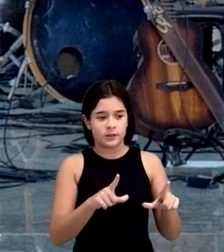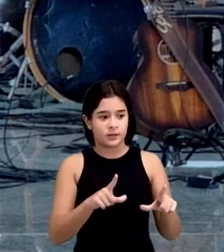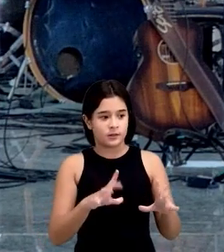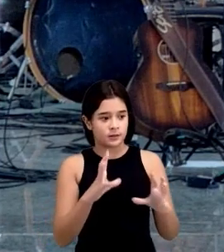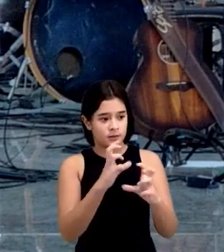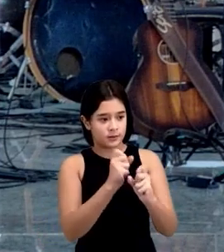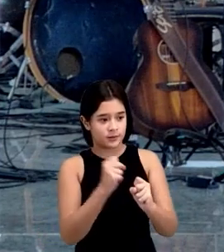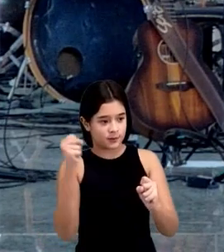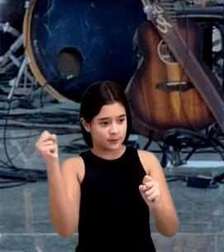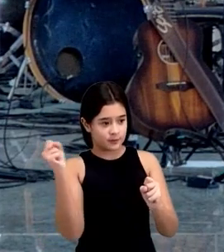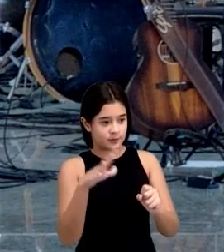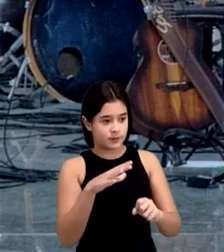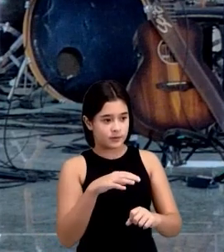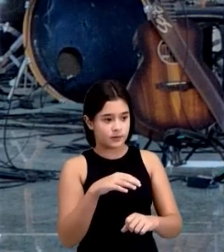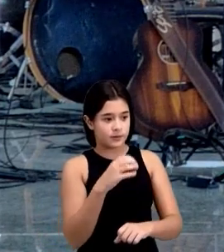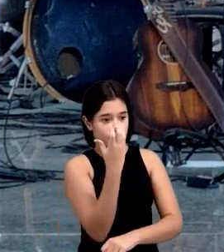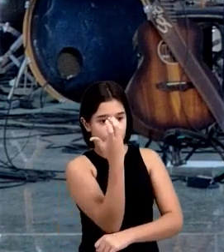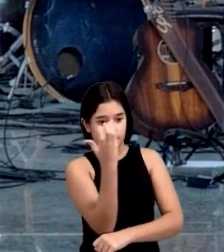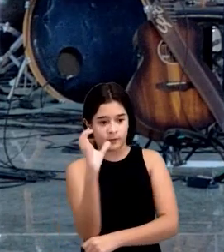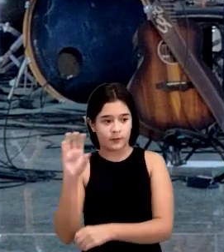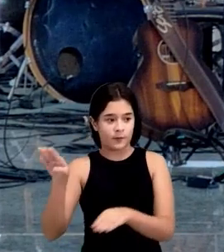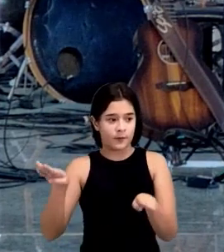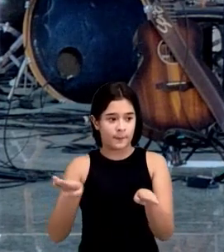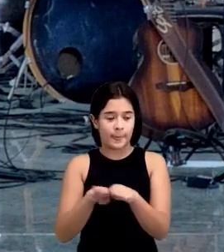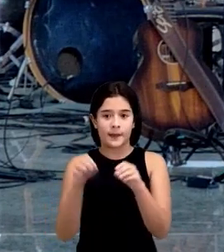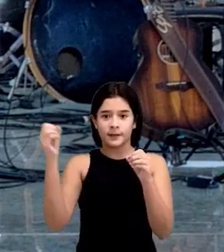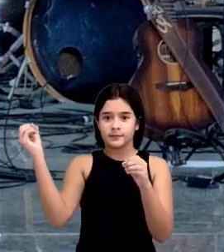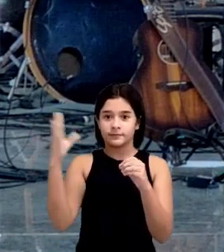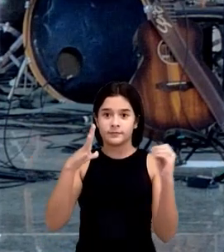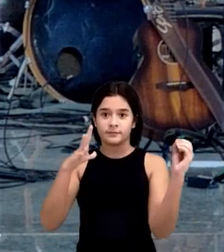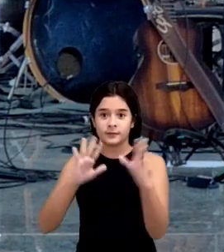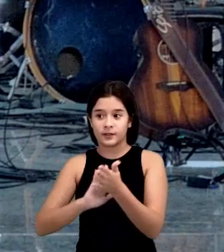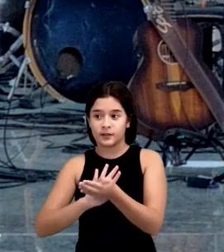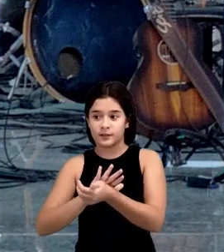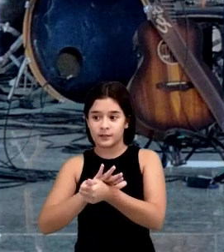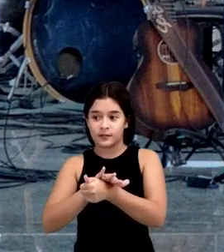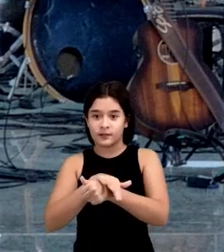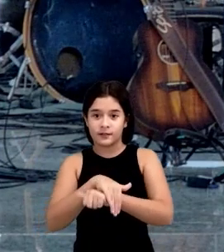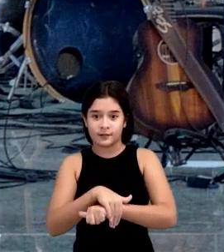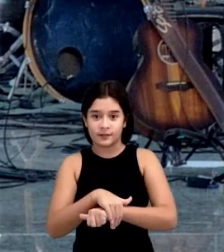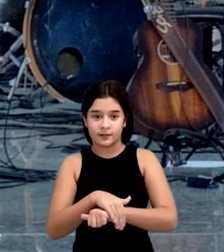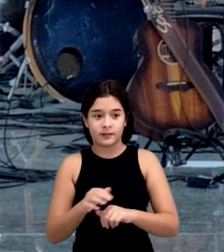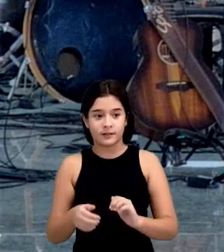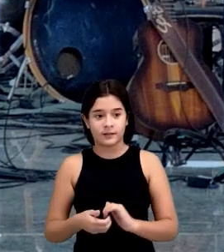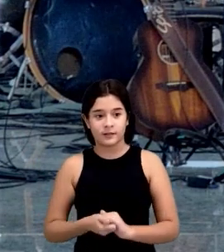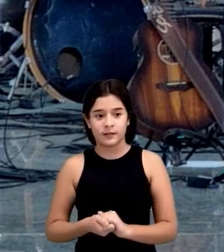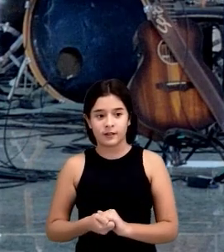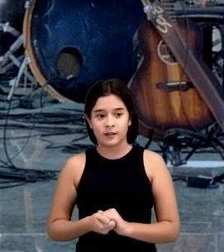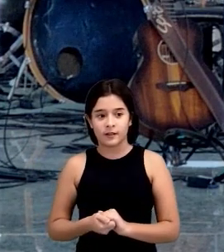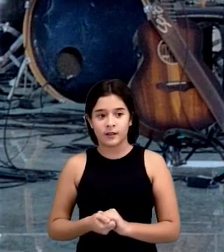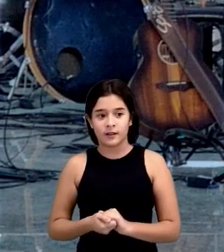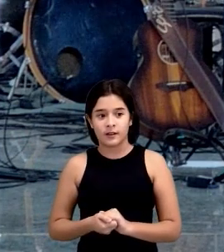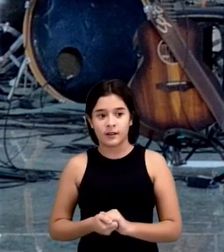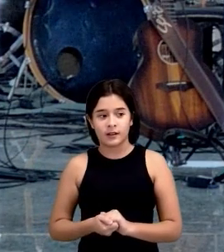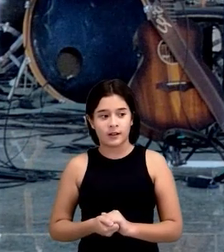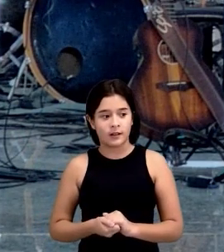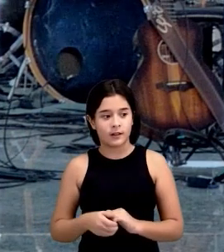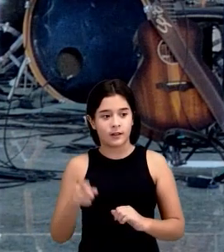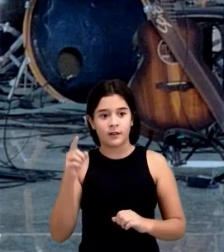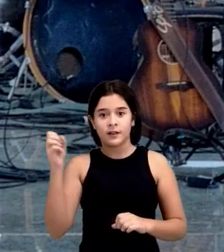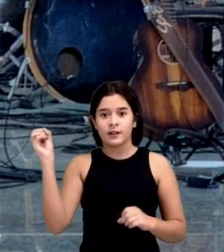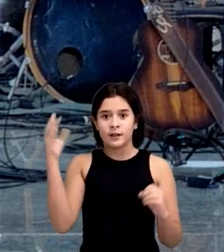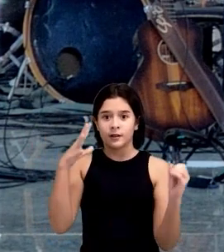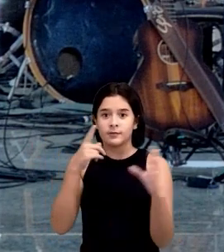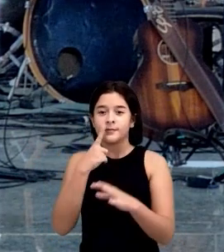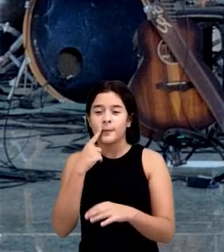Vocês são a luz do mundo. E olha que interessante, não se pode esconder a